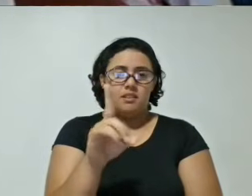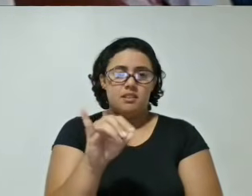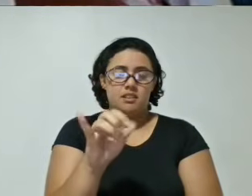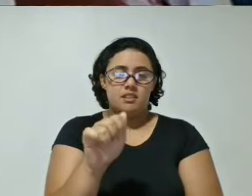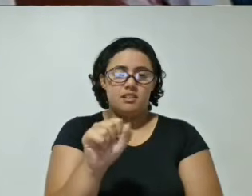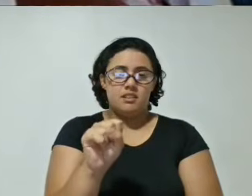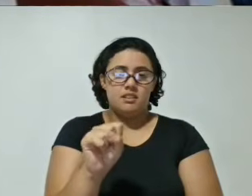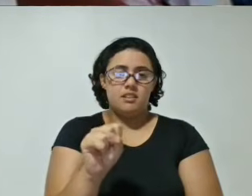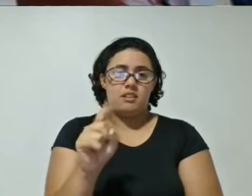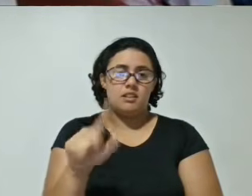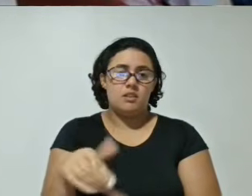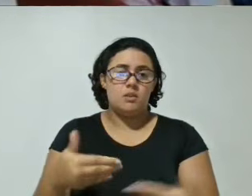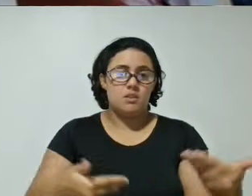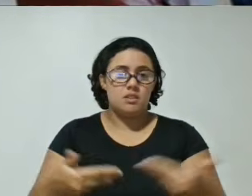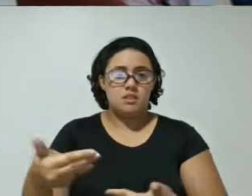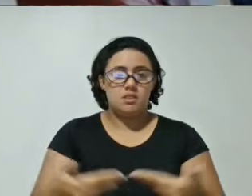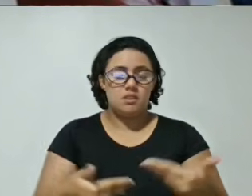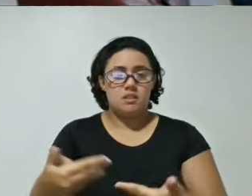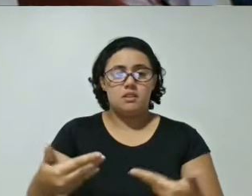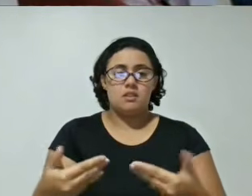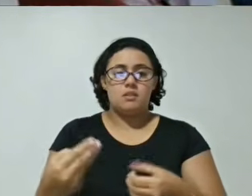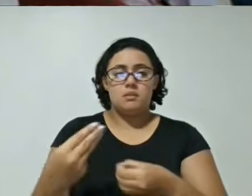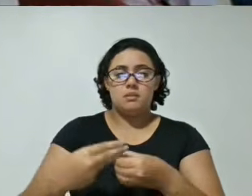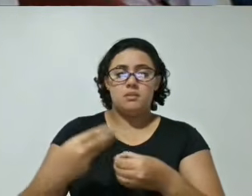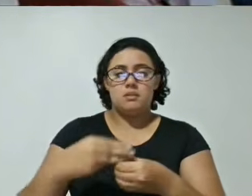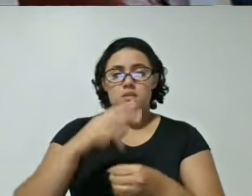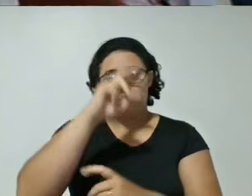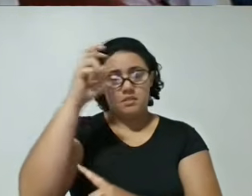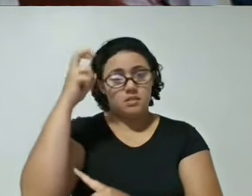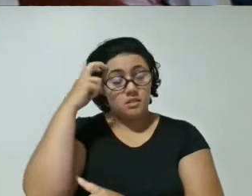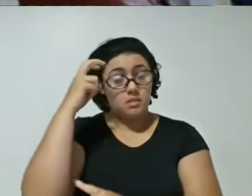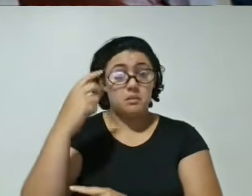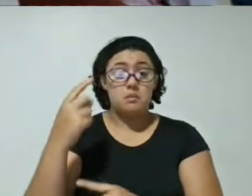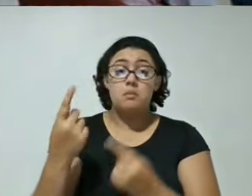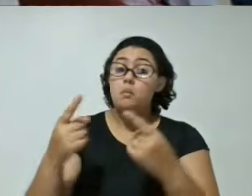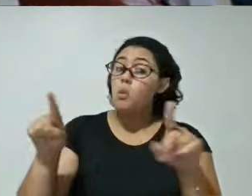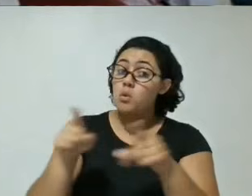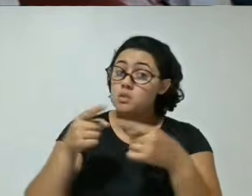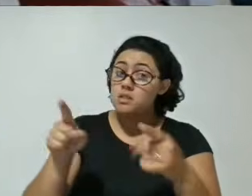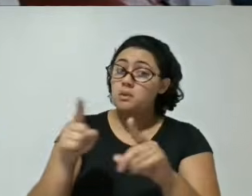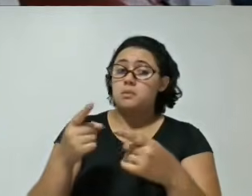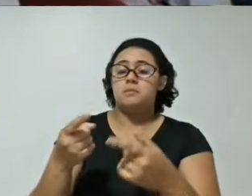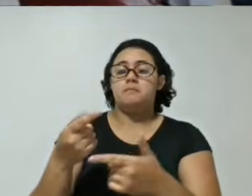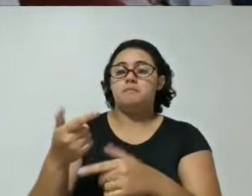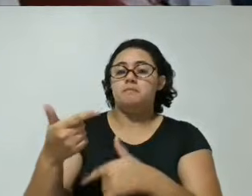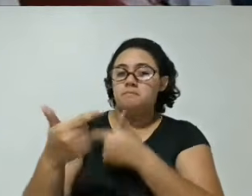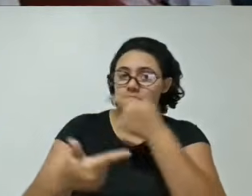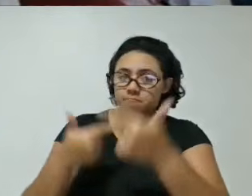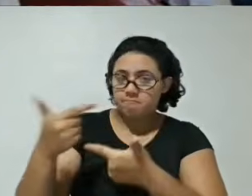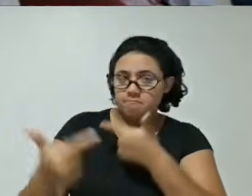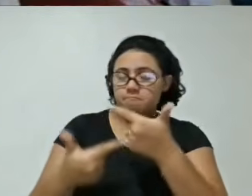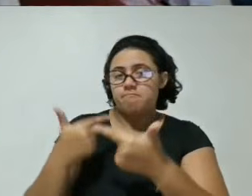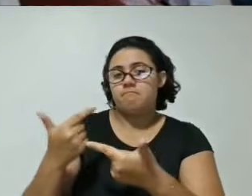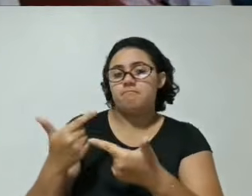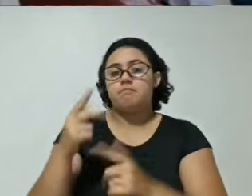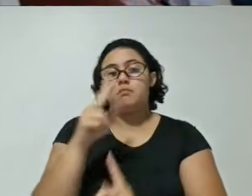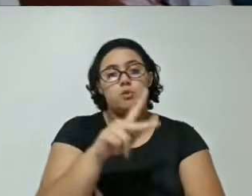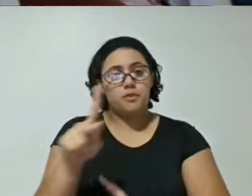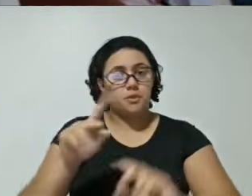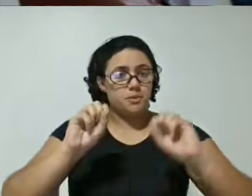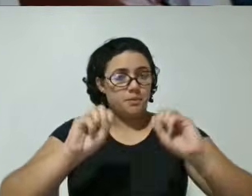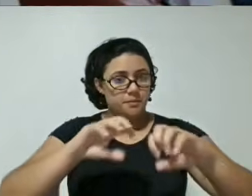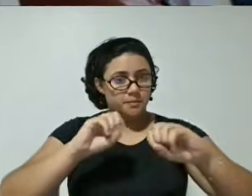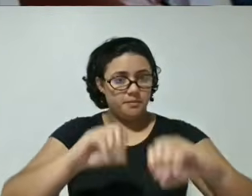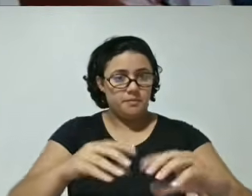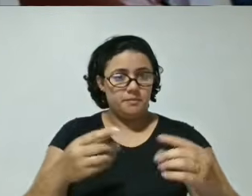sou servidor da Fundação Municipal de Cultura, sou músico também, além disso, sou músico, professor